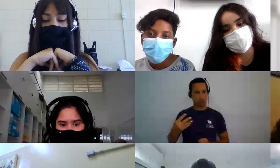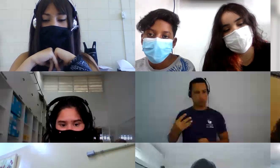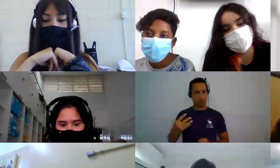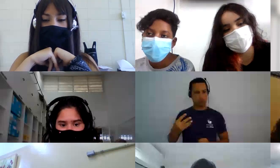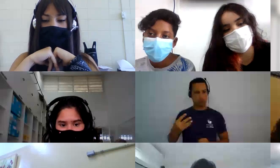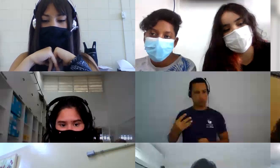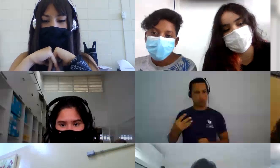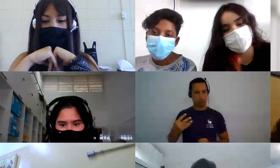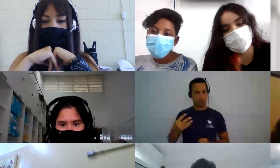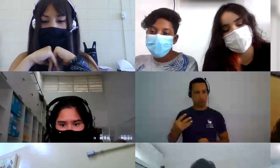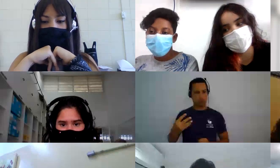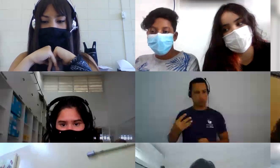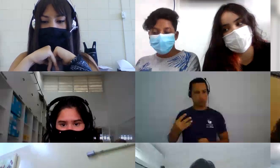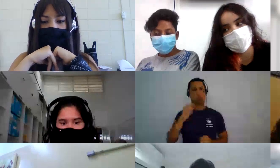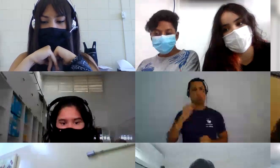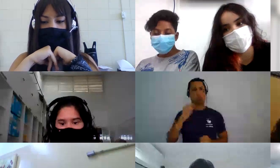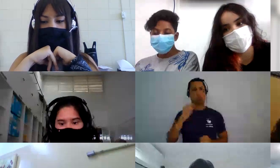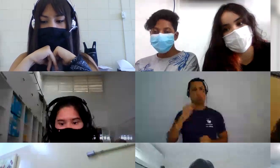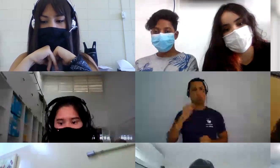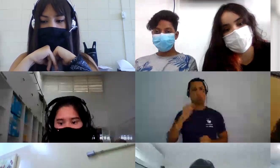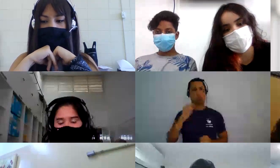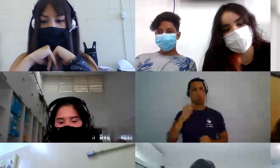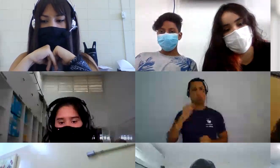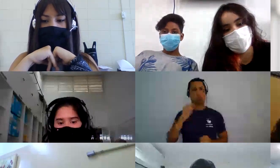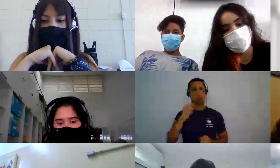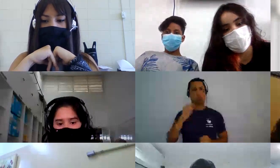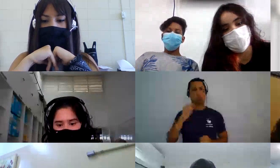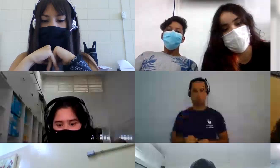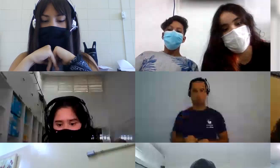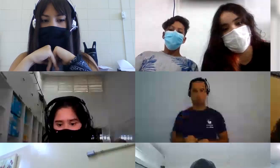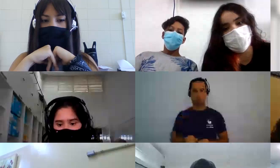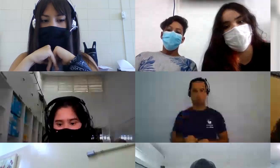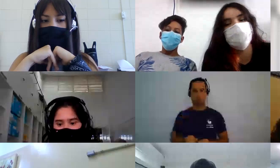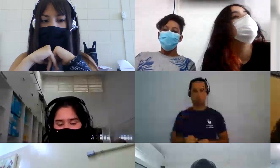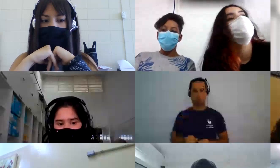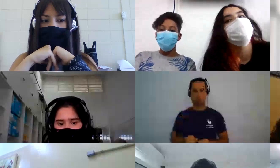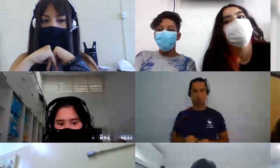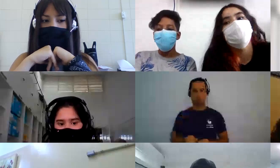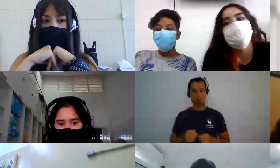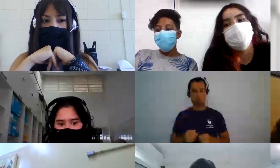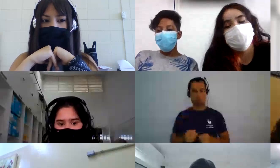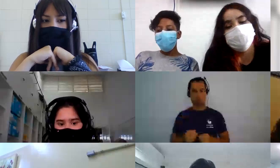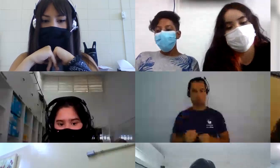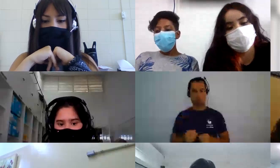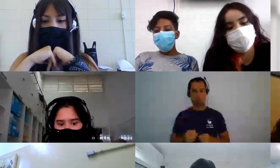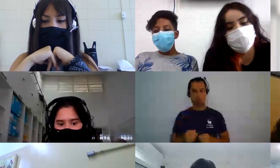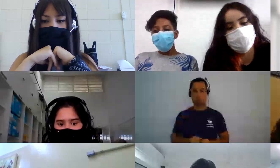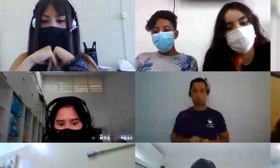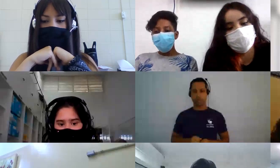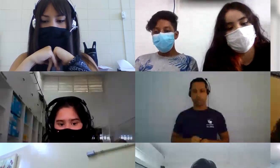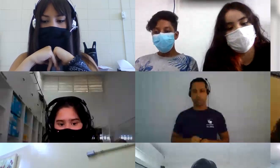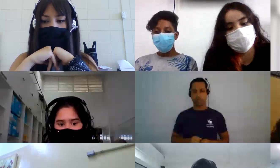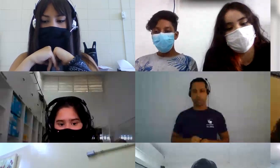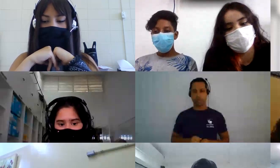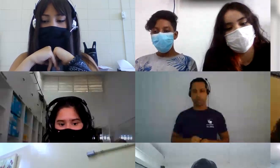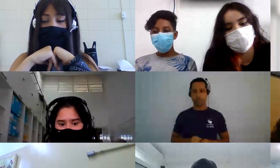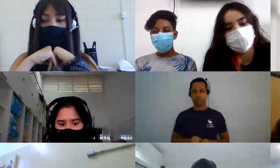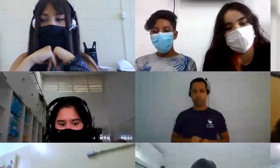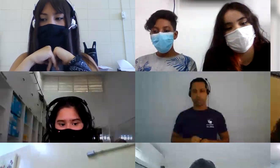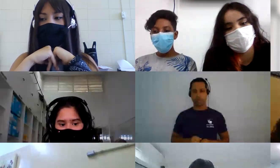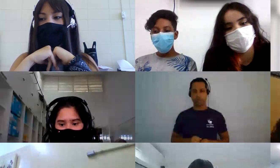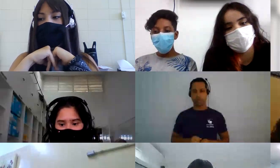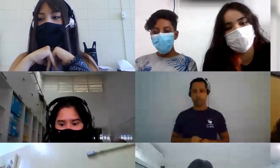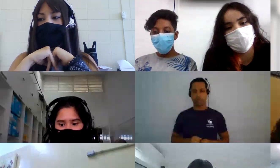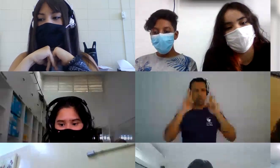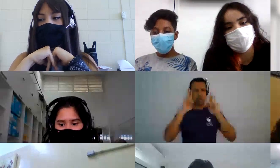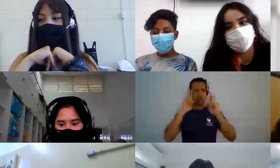Tá cedo, era a hora para ele, tá cedo, ele que escolheu, temos mais é que respeitar e ajudar. O que você pensa